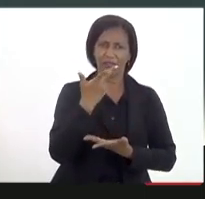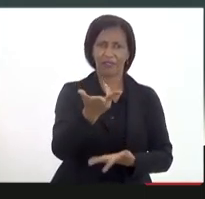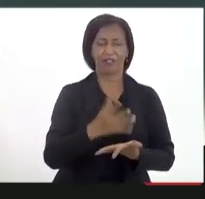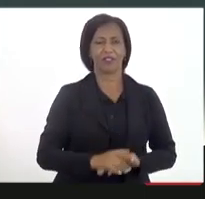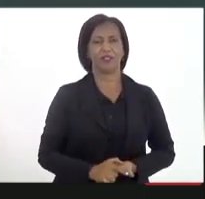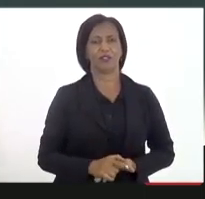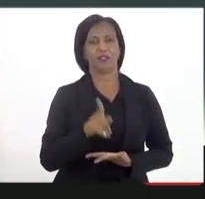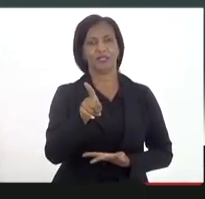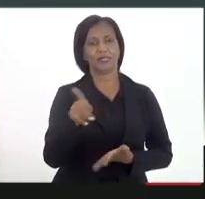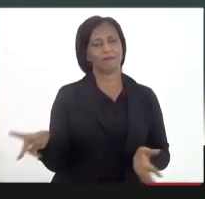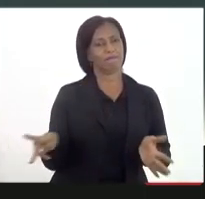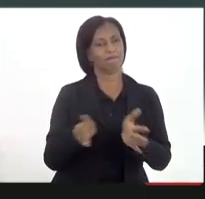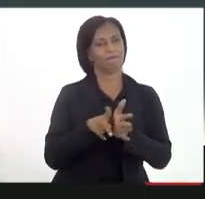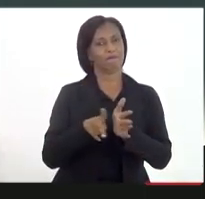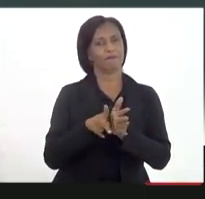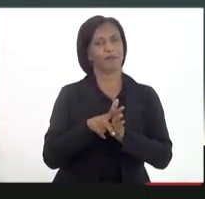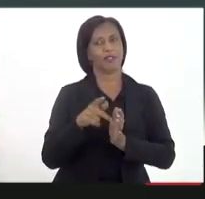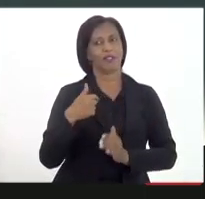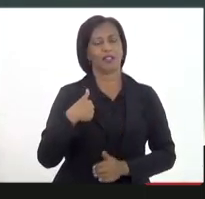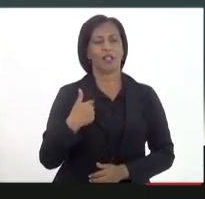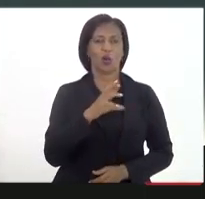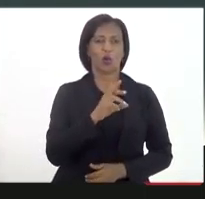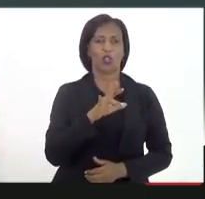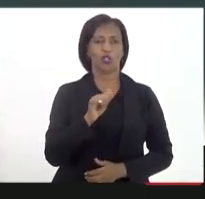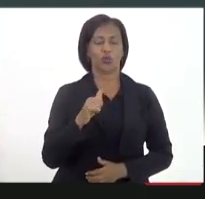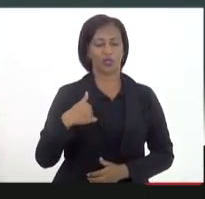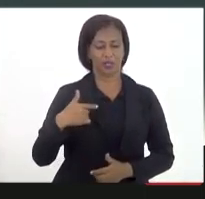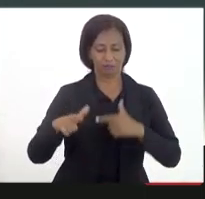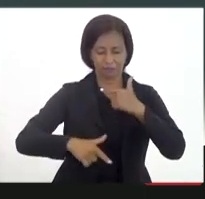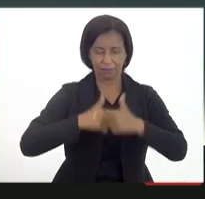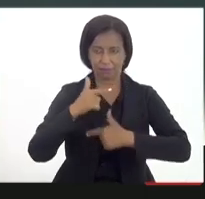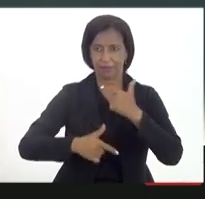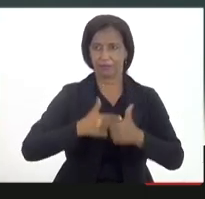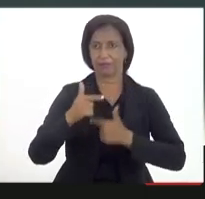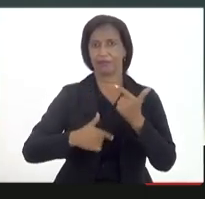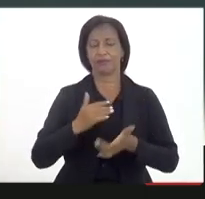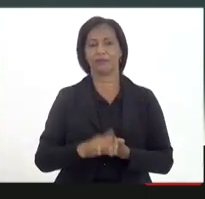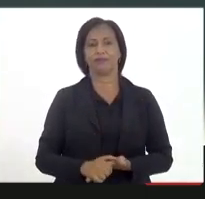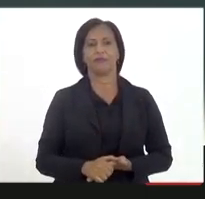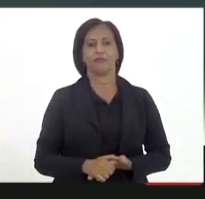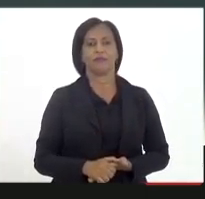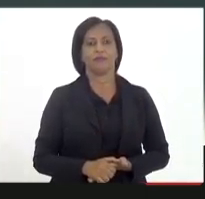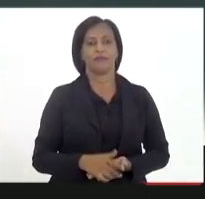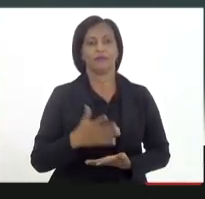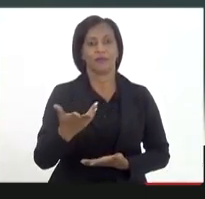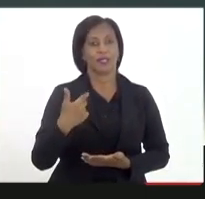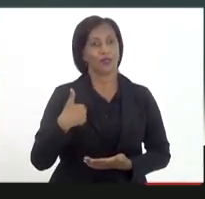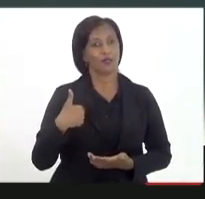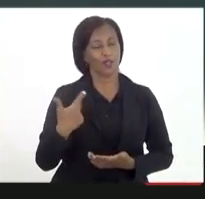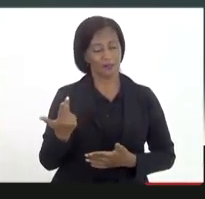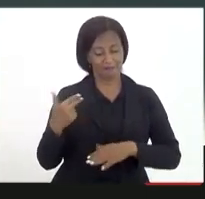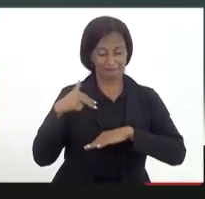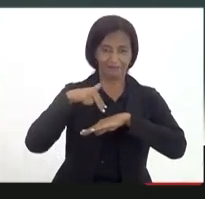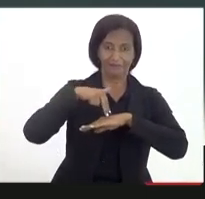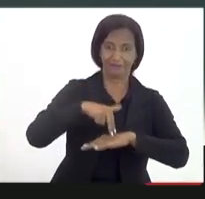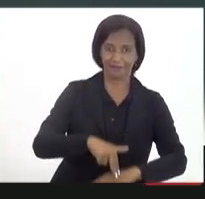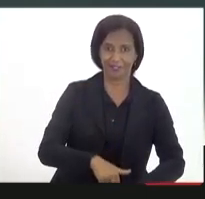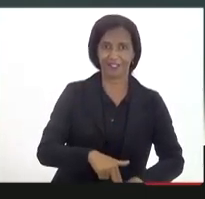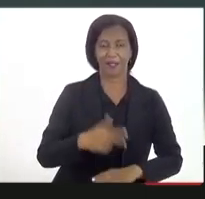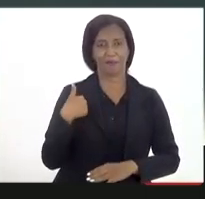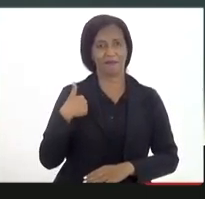né o passo a passo da Corregedoria da Polícia Militar Tom foi demandado essa missão olhar para que eu viesse